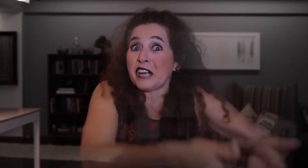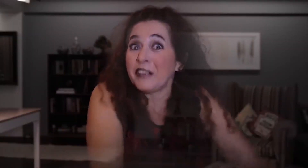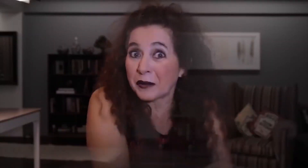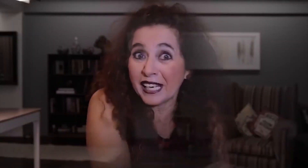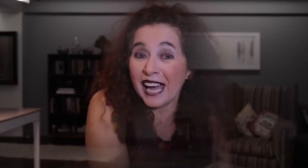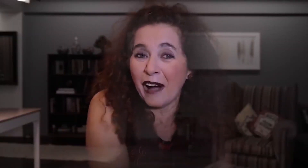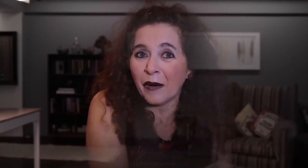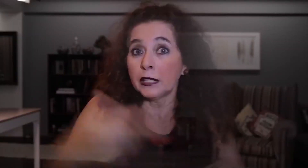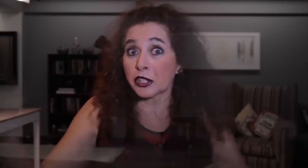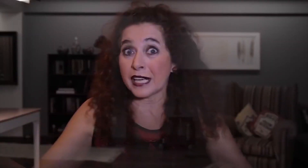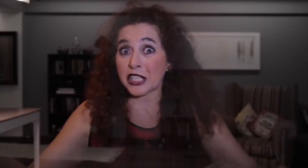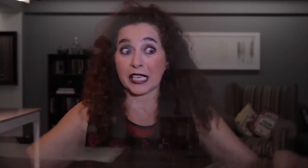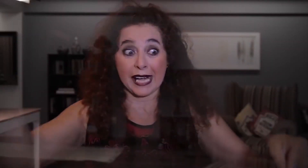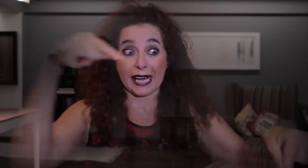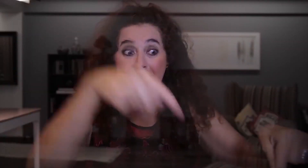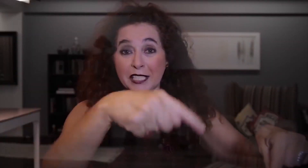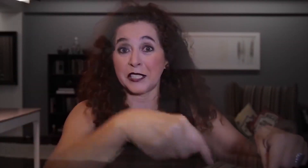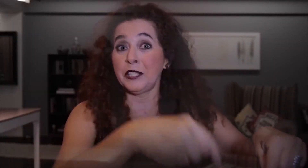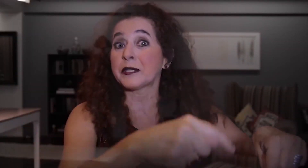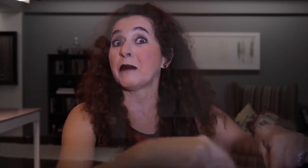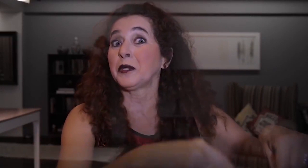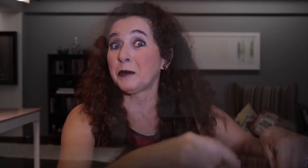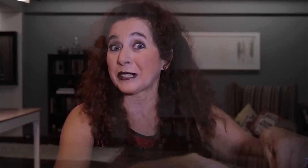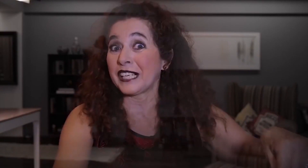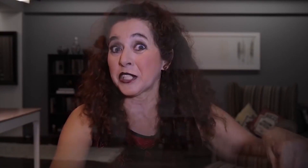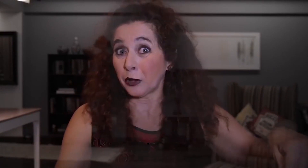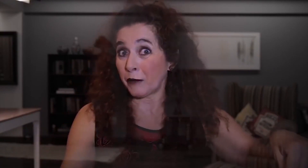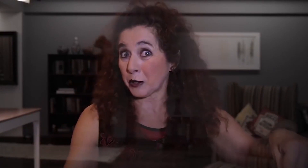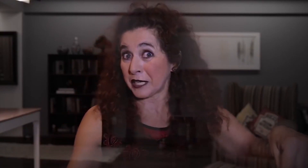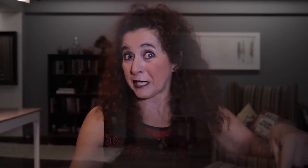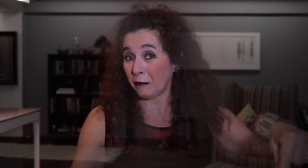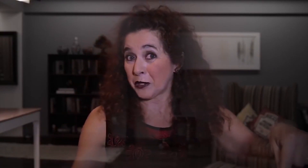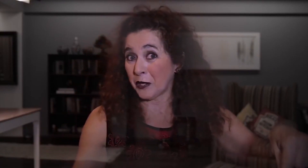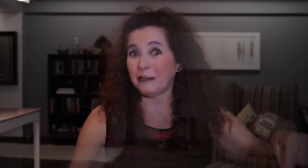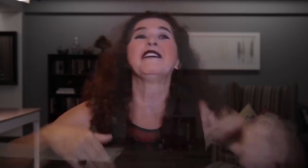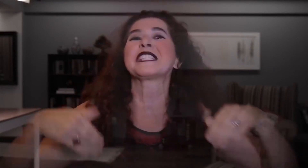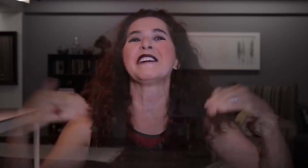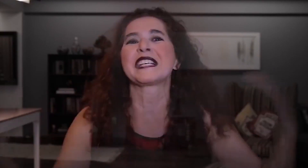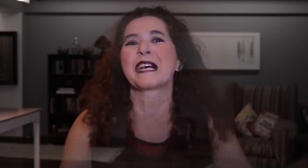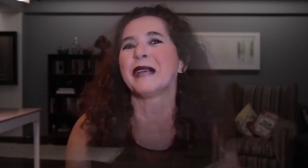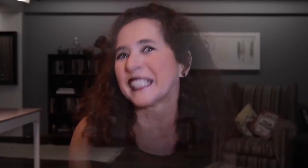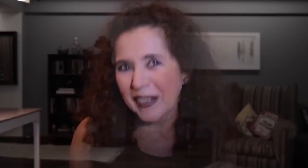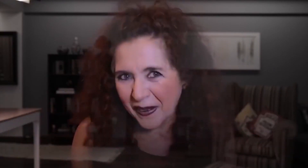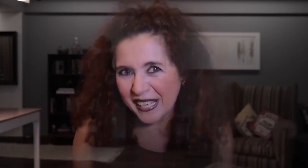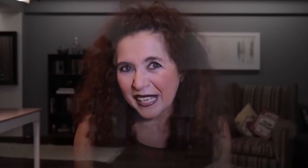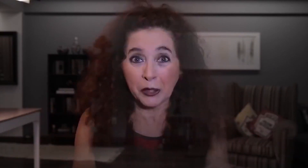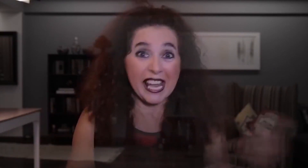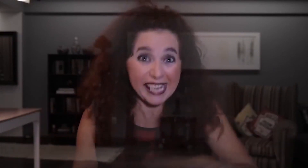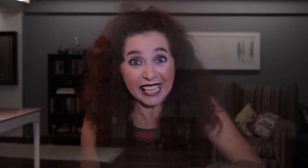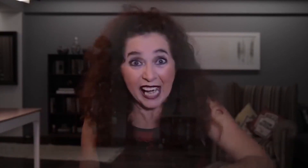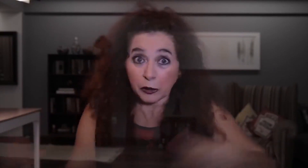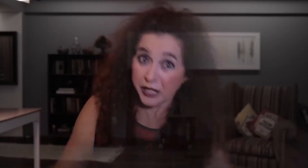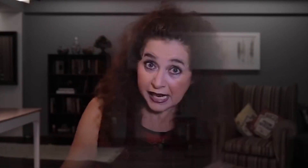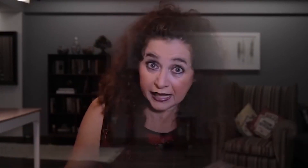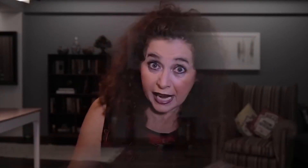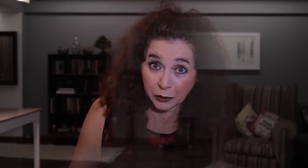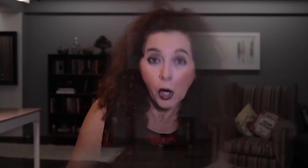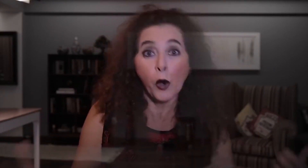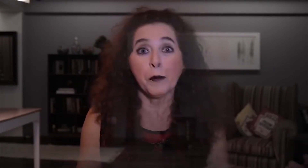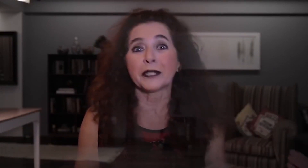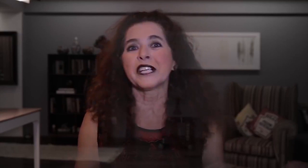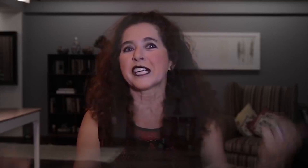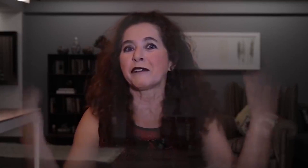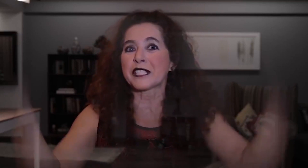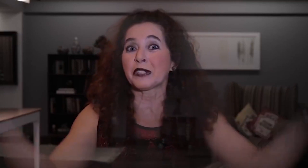Primeiro de tudo, eu queria pedir para você se inscrever no canal. E não esquece de clicar aqui nesse sininho, que isso é muito importante. Toda vez que eu lançar um vídeo novo, você vai saber na hora.